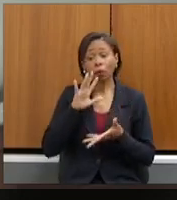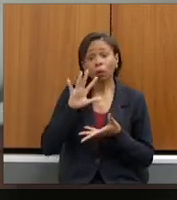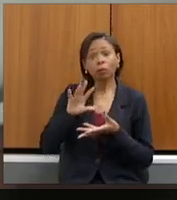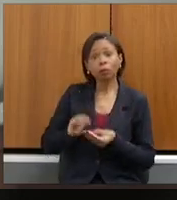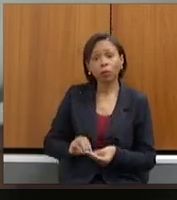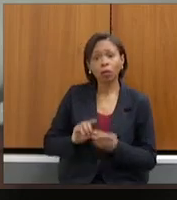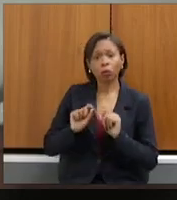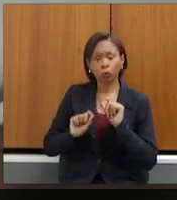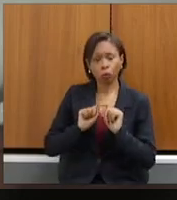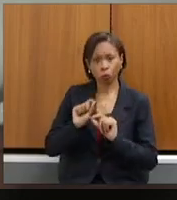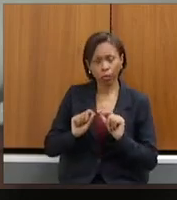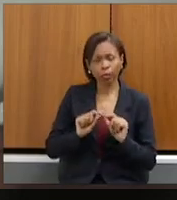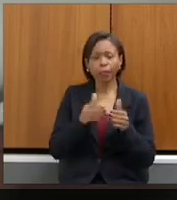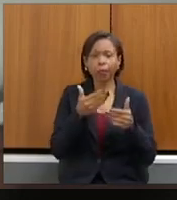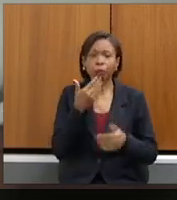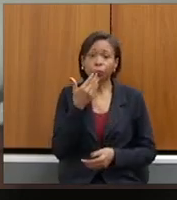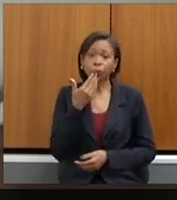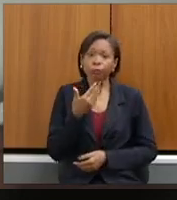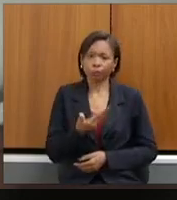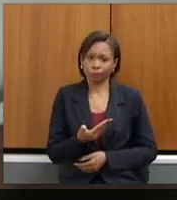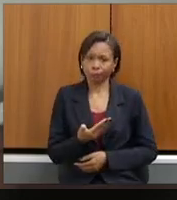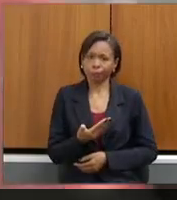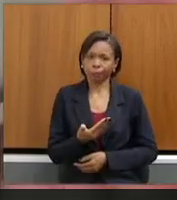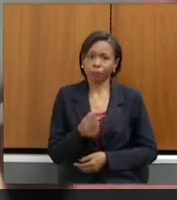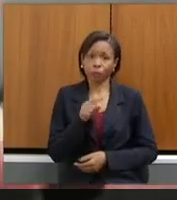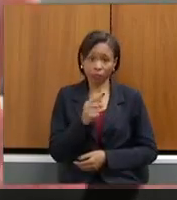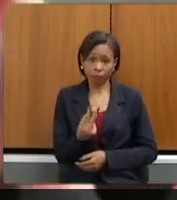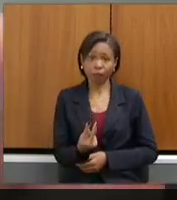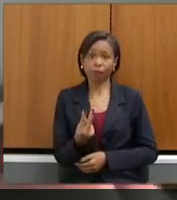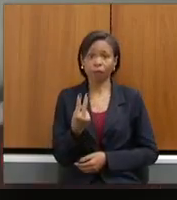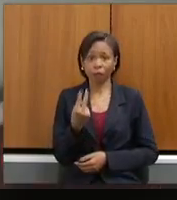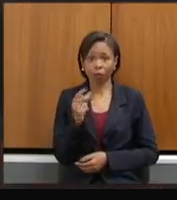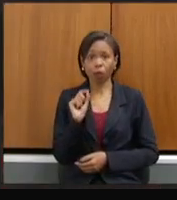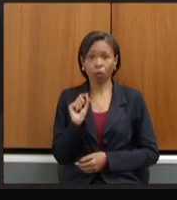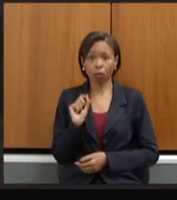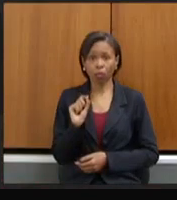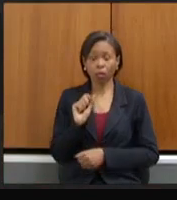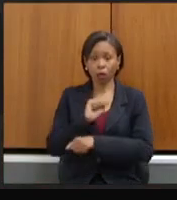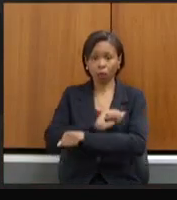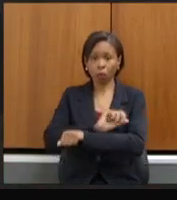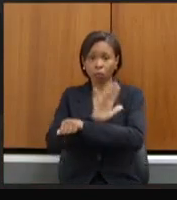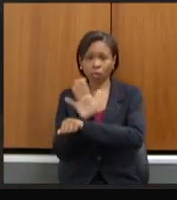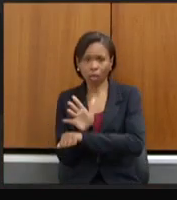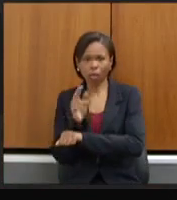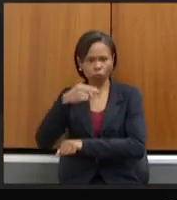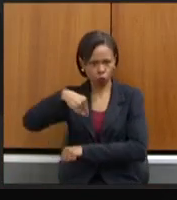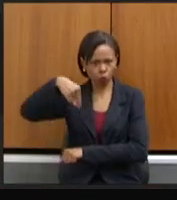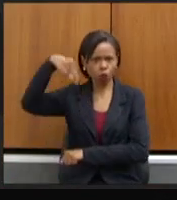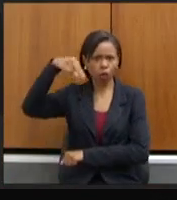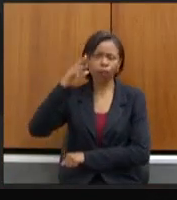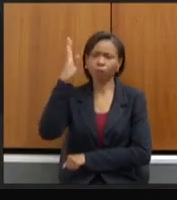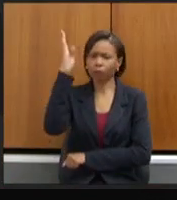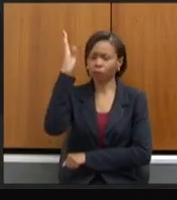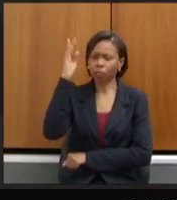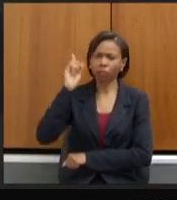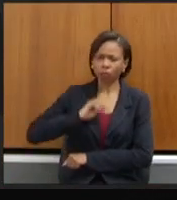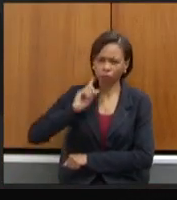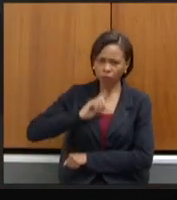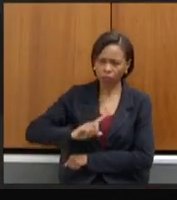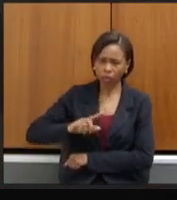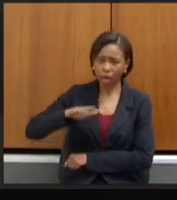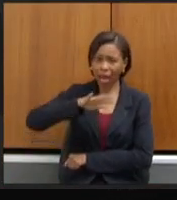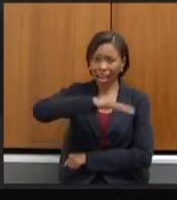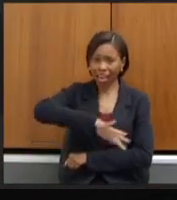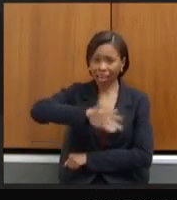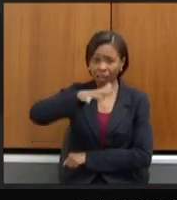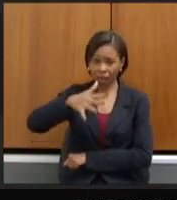ao cumprimentá-lo fazer uma solicitação você tá vendo aqui que Montes Claros de todo o norte de Minas nós estamos aí na área roxa nós